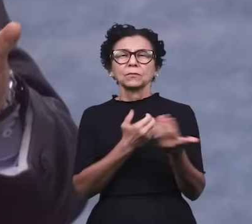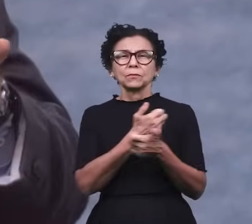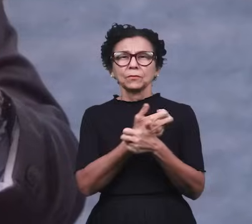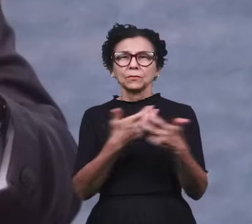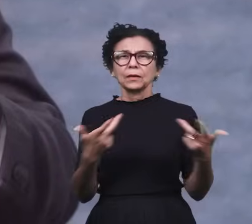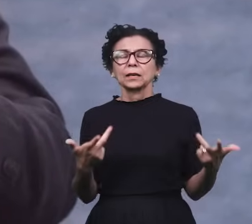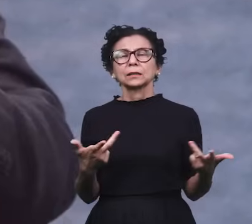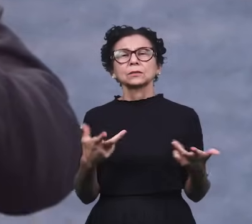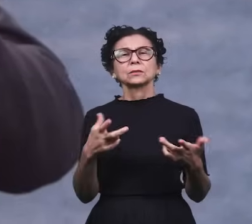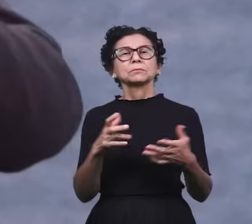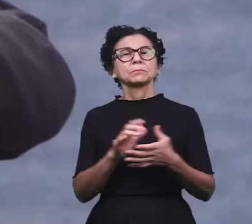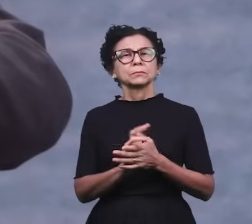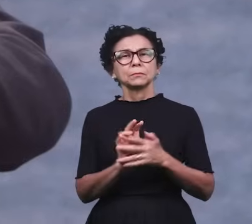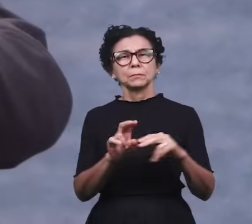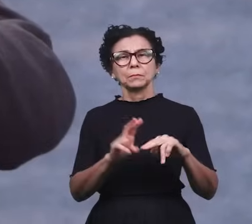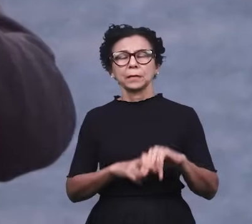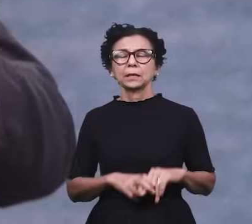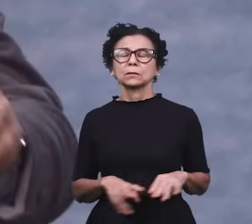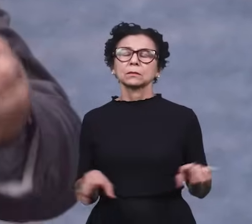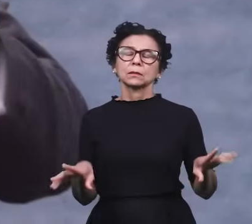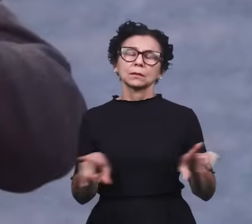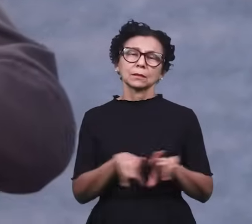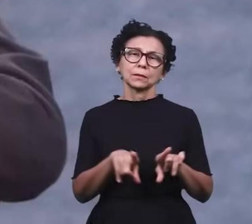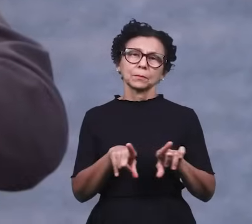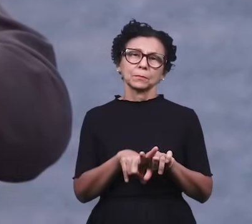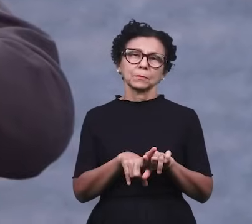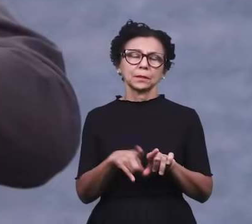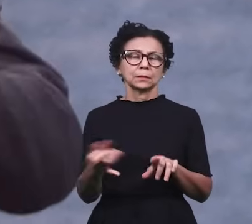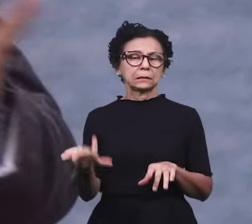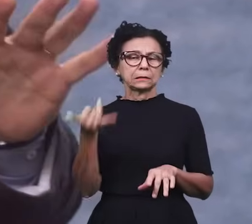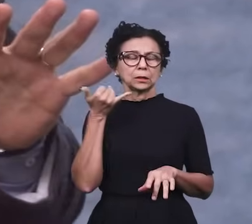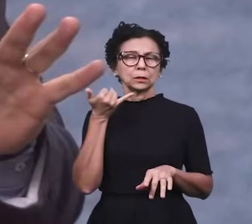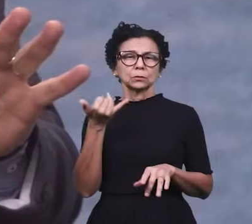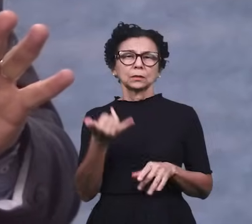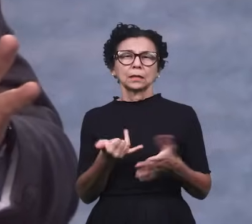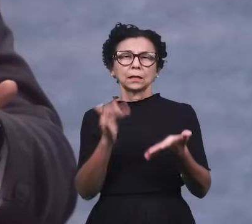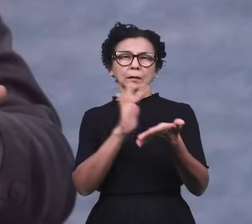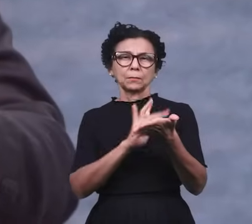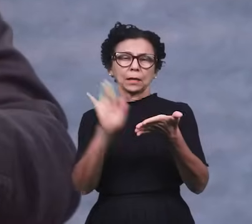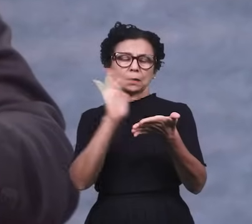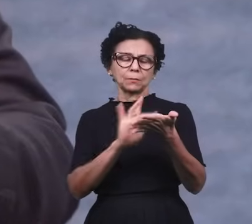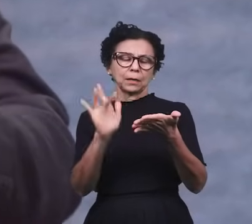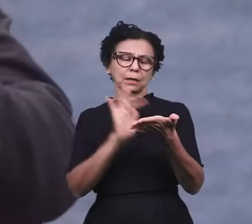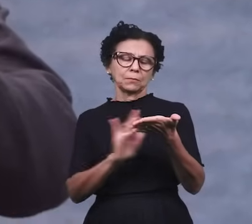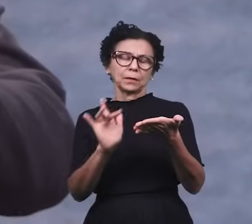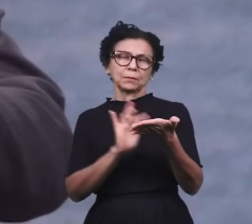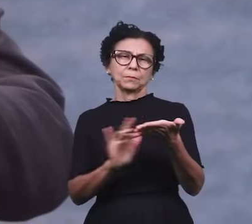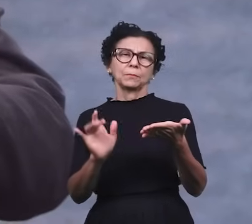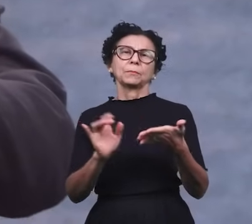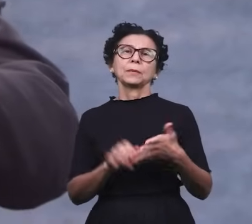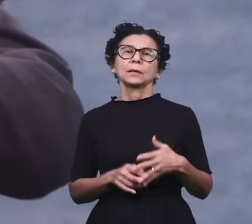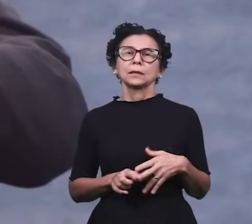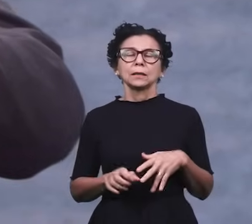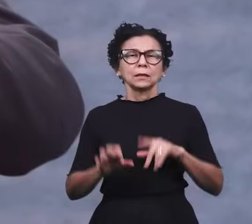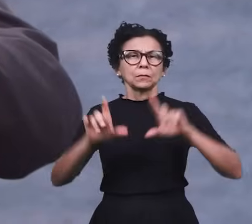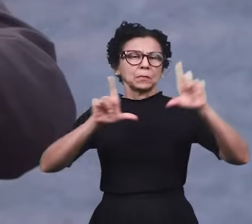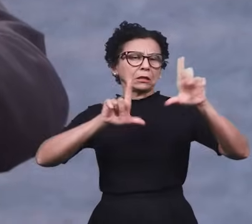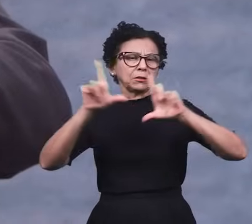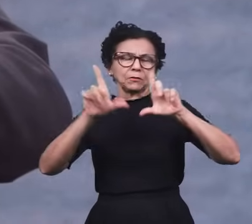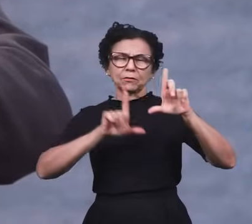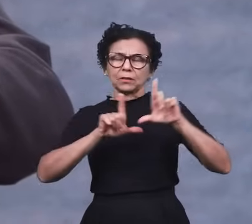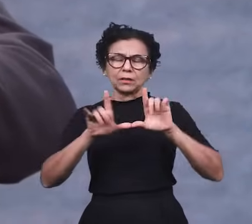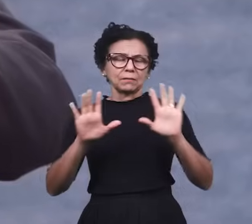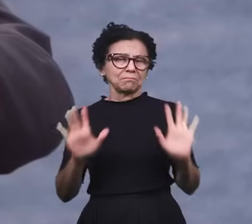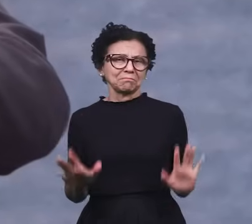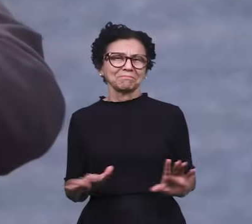várias formas de encontrar. Também pelo celular, pelo tablet, você também tem facilidade de encontrar, não é difícil pela TV. Você dá um jeito, eu